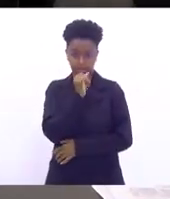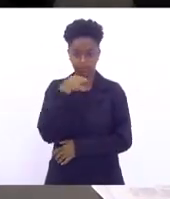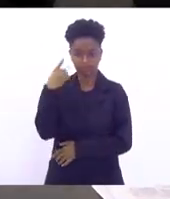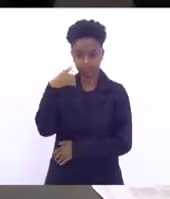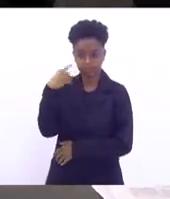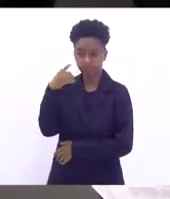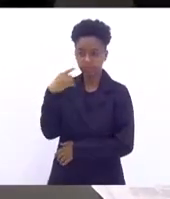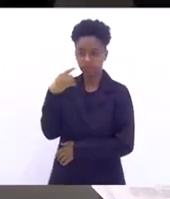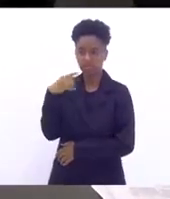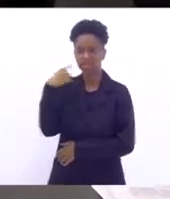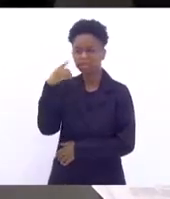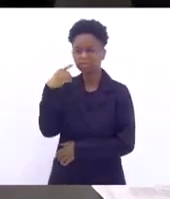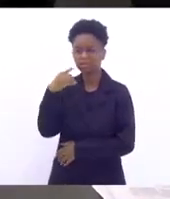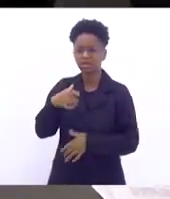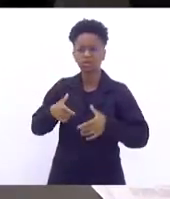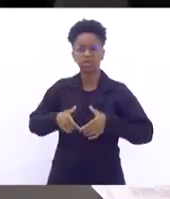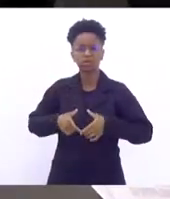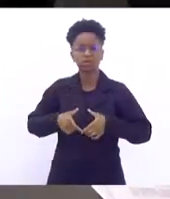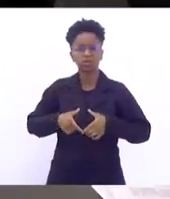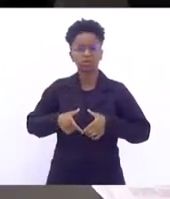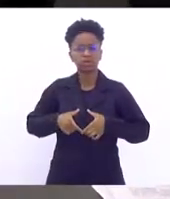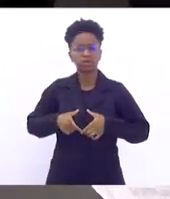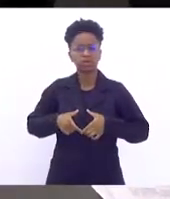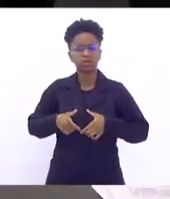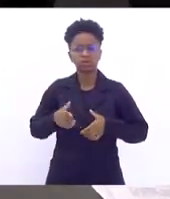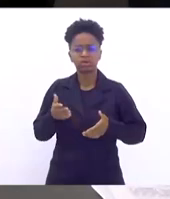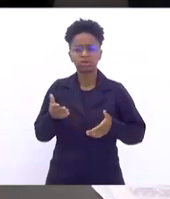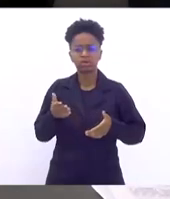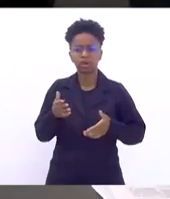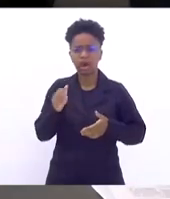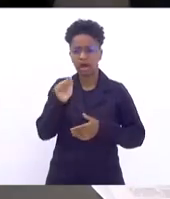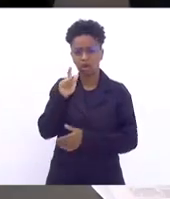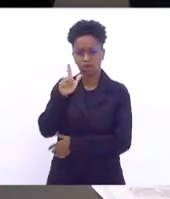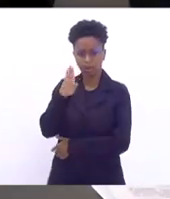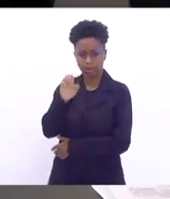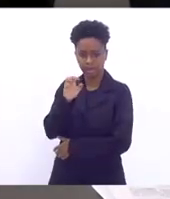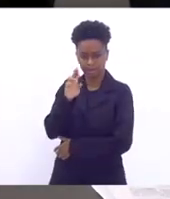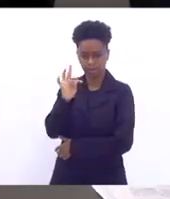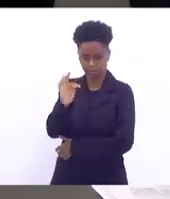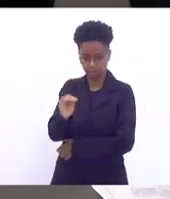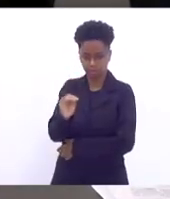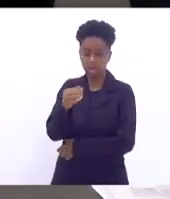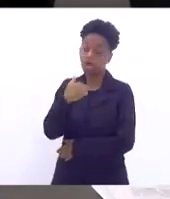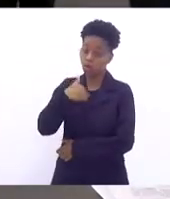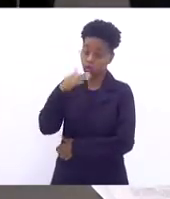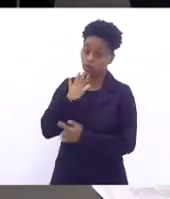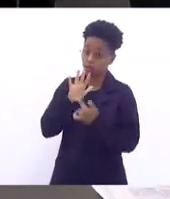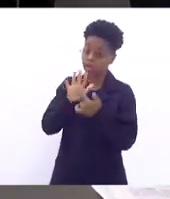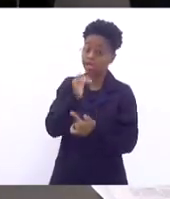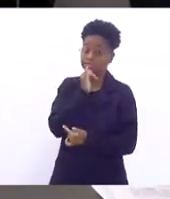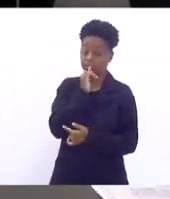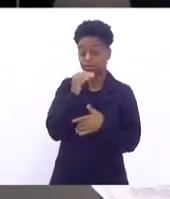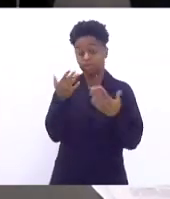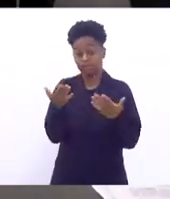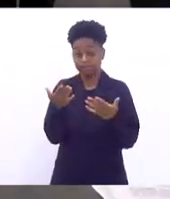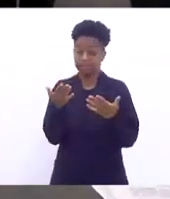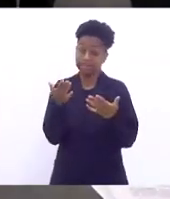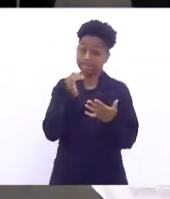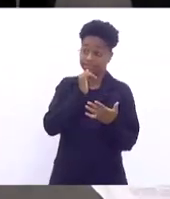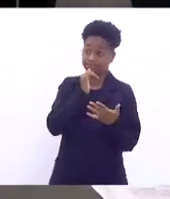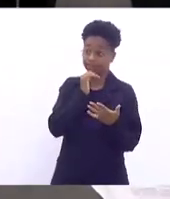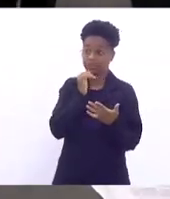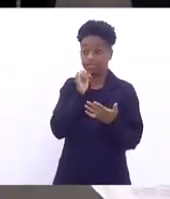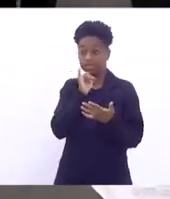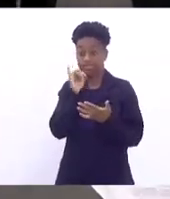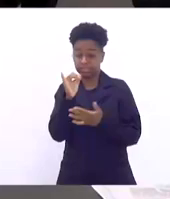aquele deputado do do Alberto como exemplo vai que por alguma circunstância